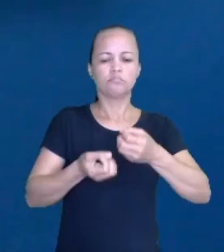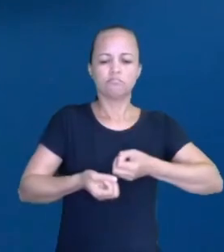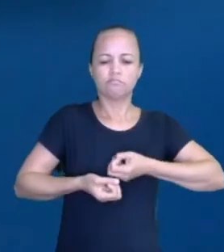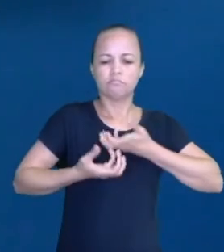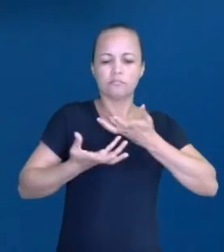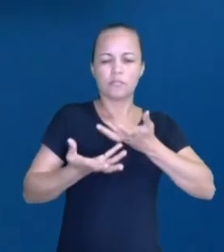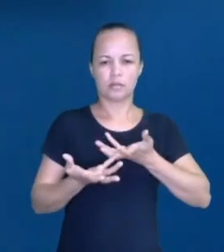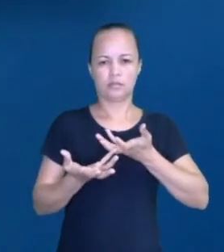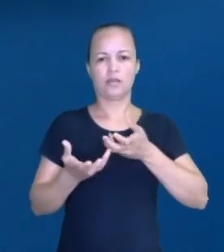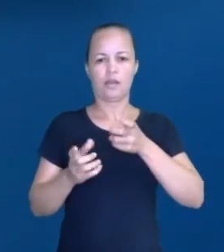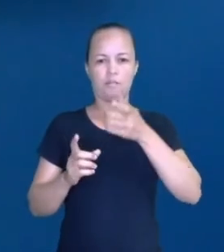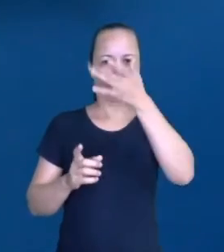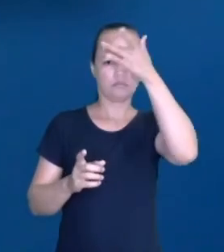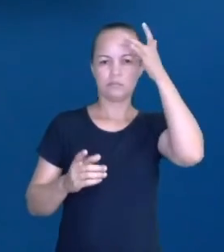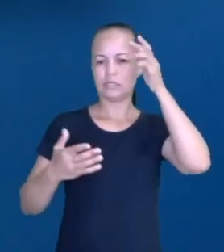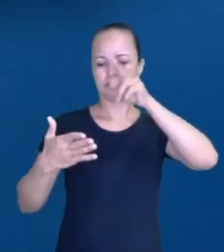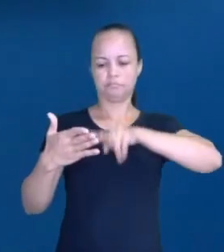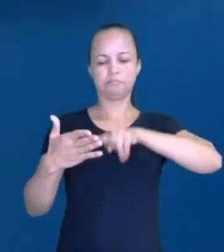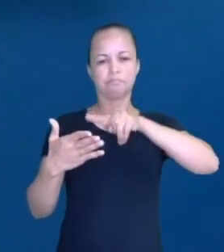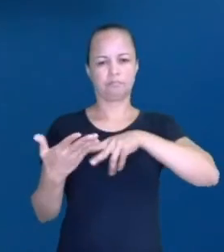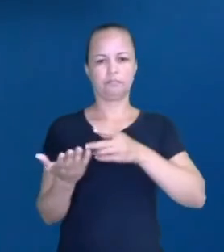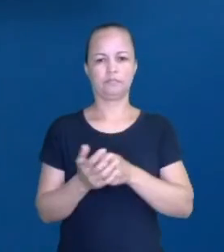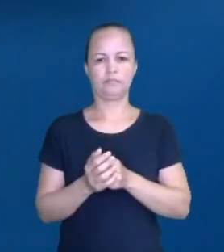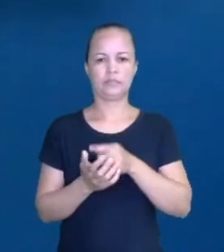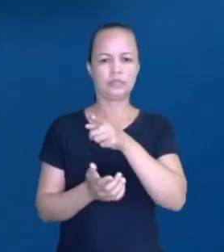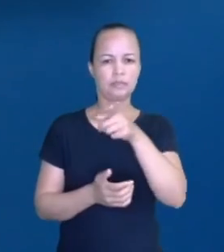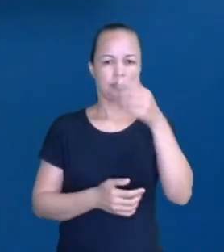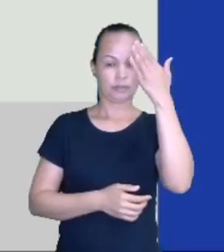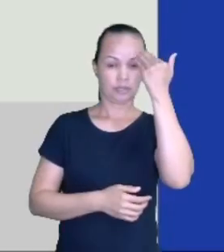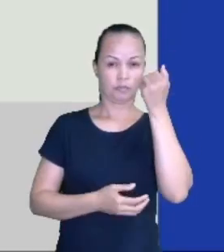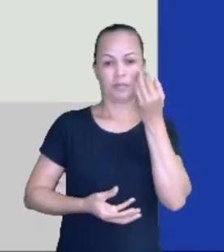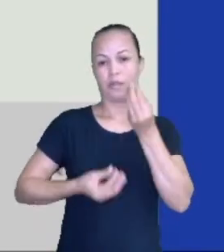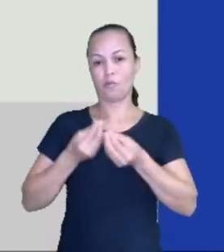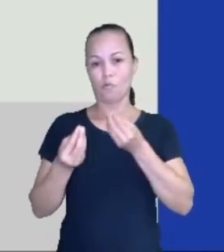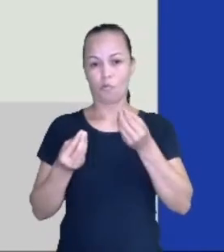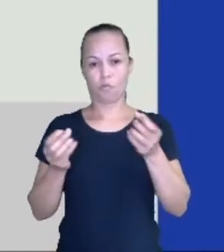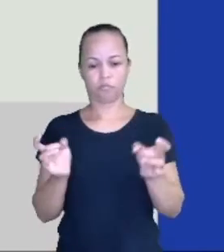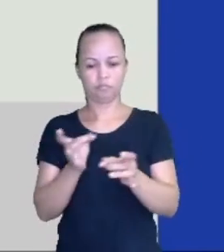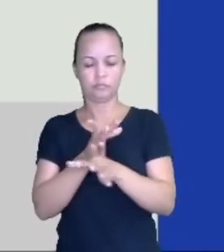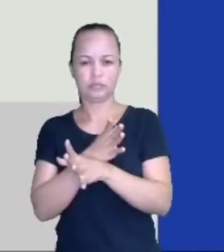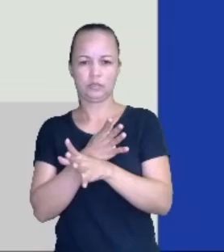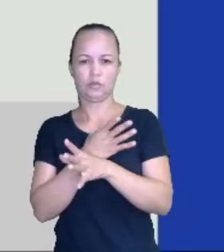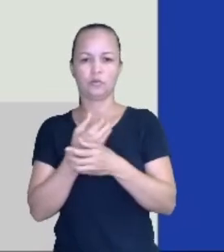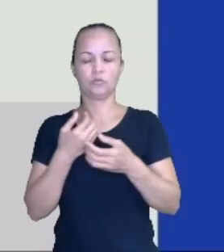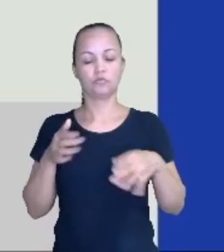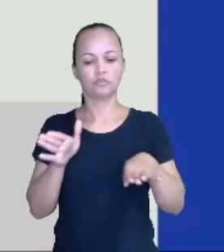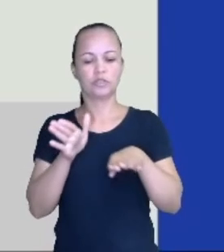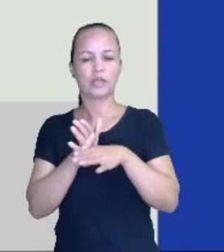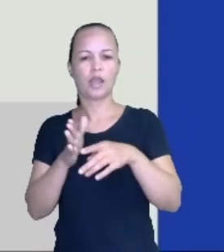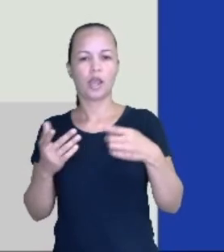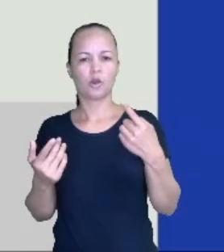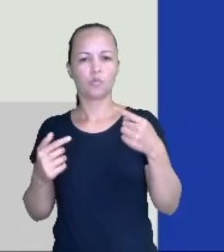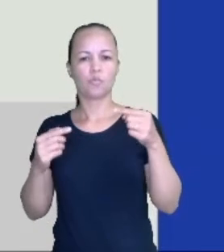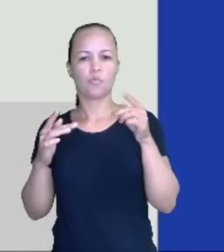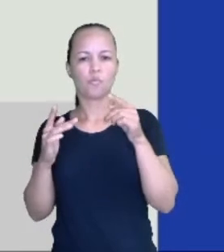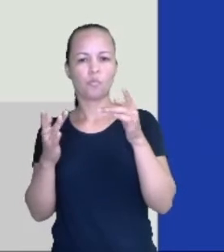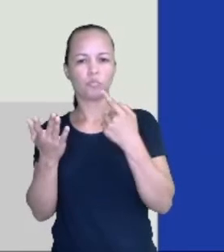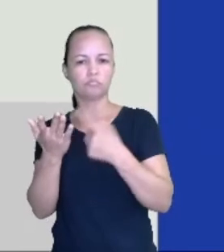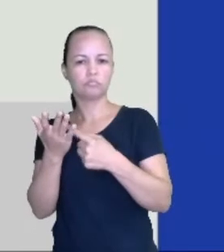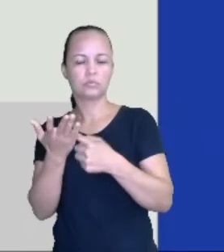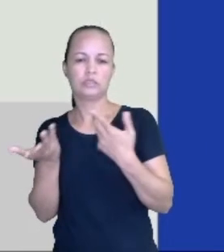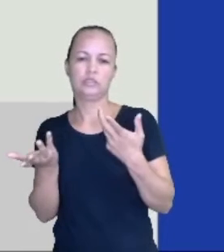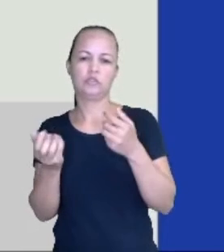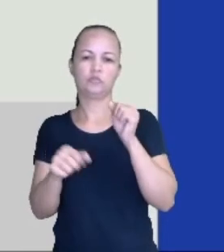leitor, certo? Querem saber como foi que terminou essa história? Como não puderam chegar a um acordo, tiveram que esperar que a